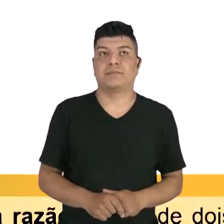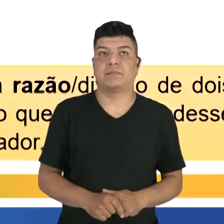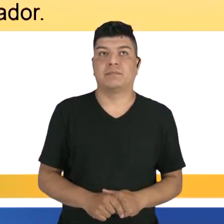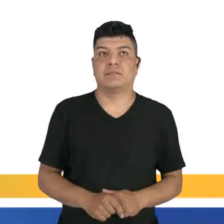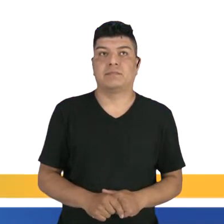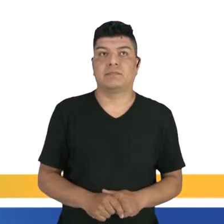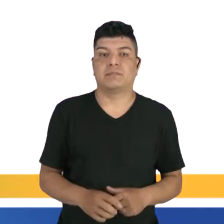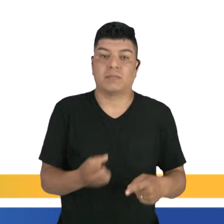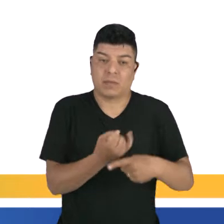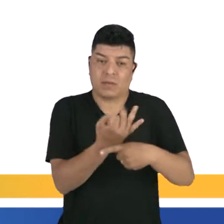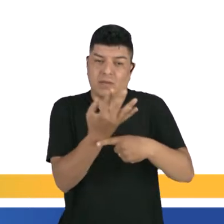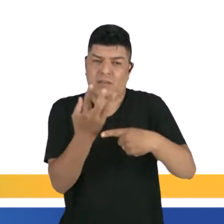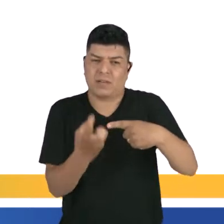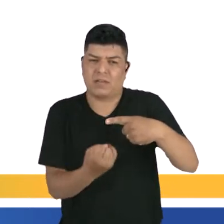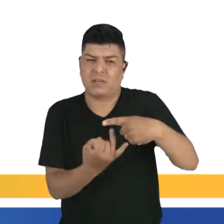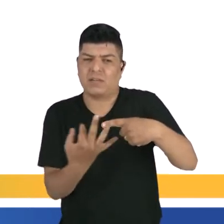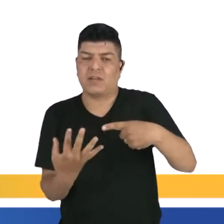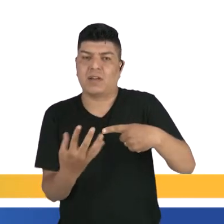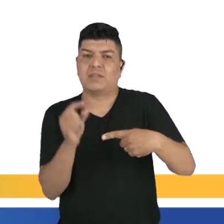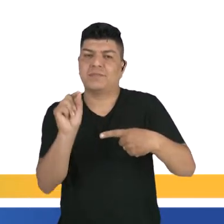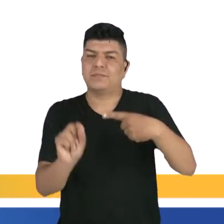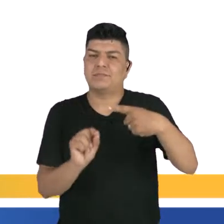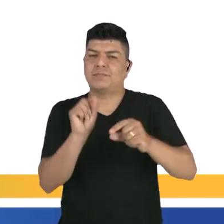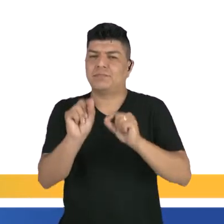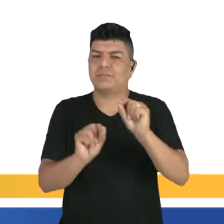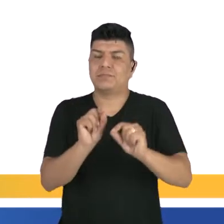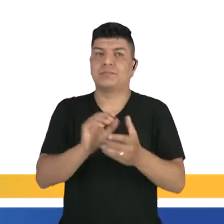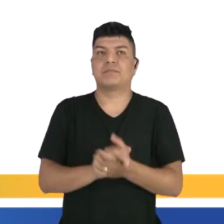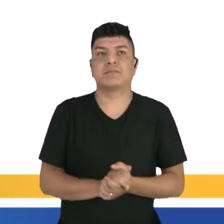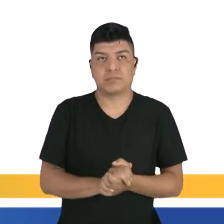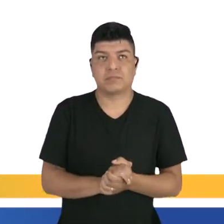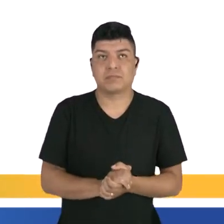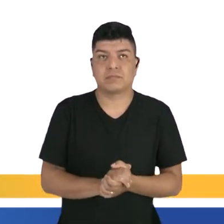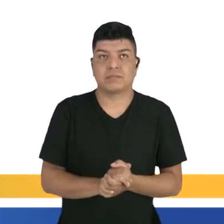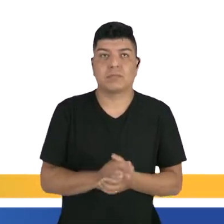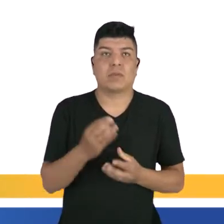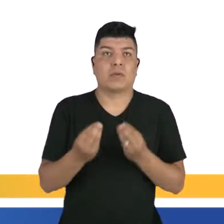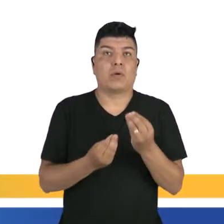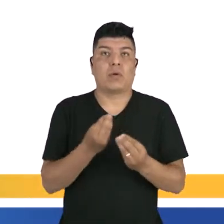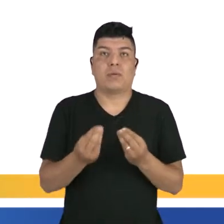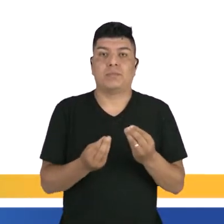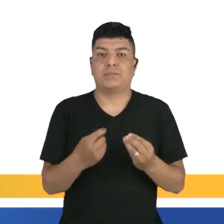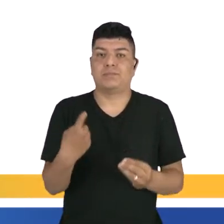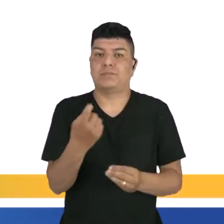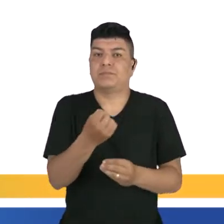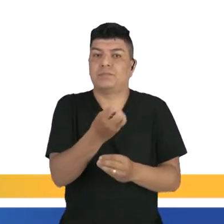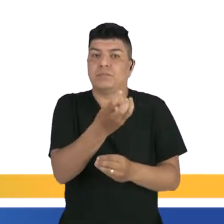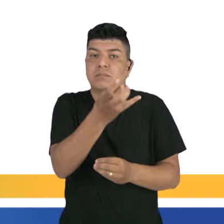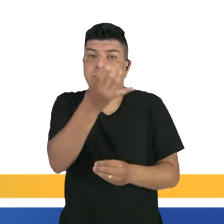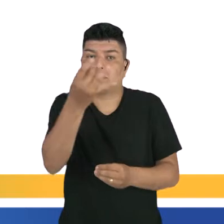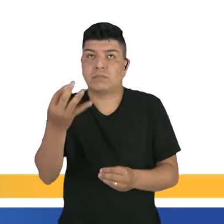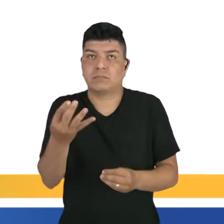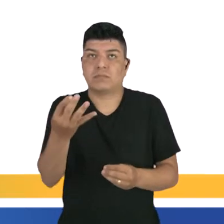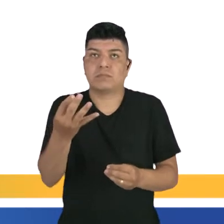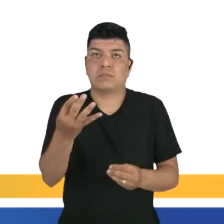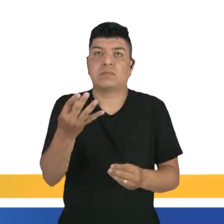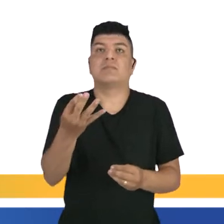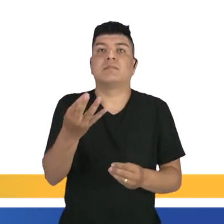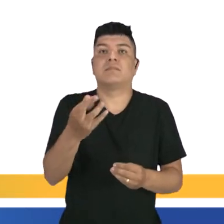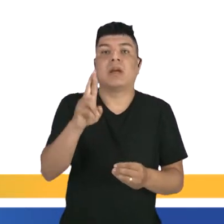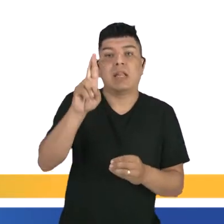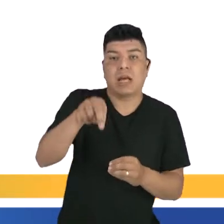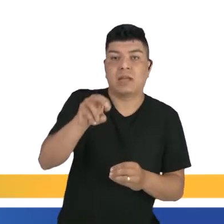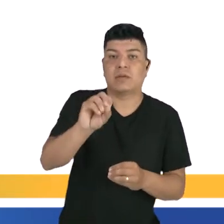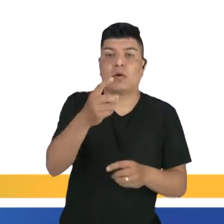Então, frações. O que seriam as frações? A fração é a forma como expressamos uma quantidade por meio da razão